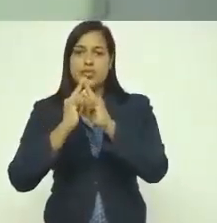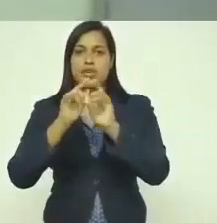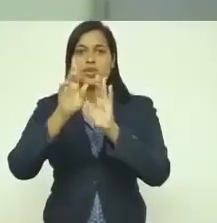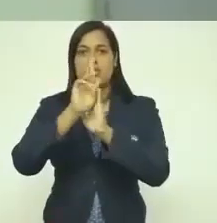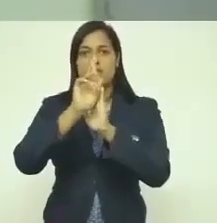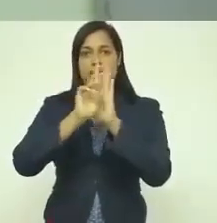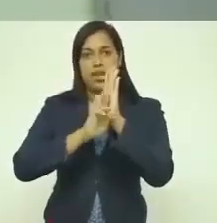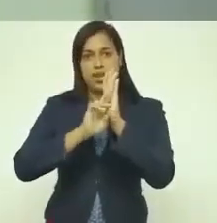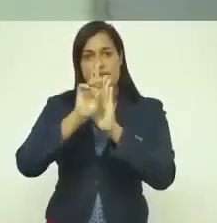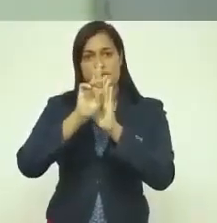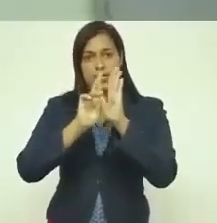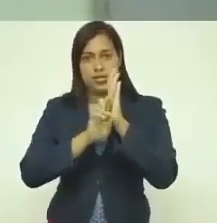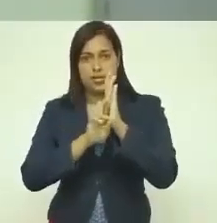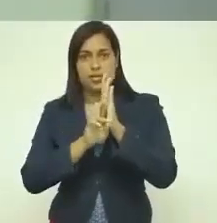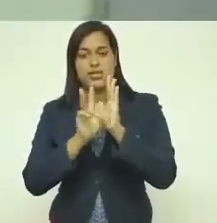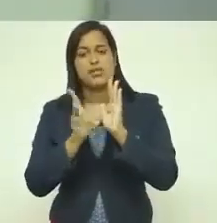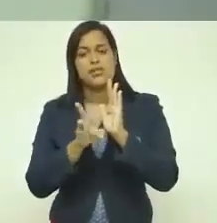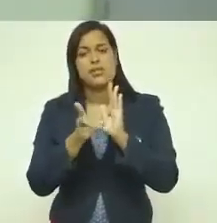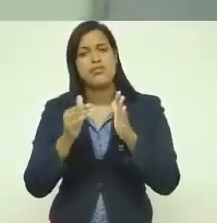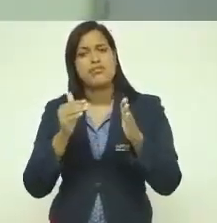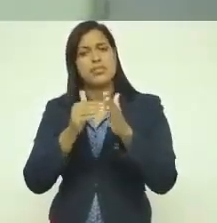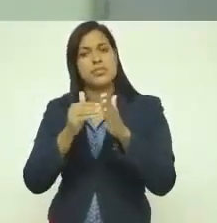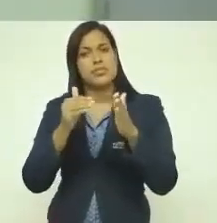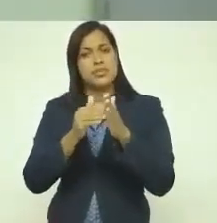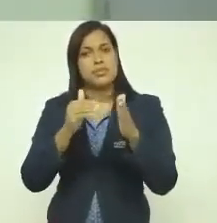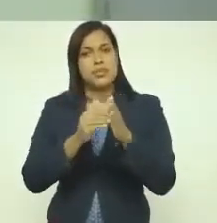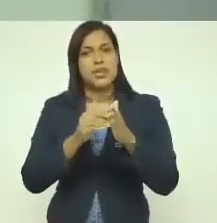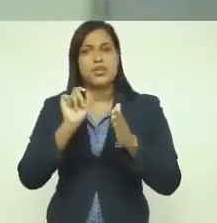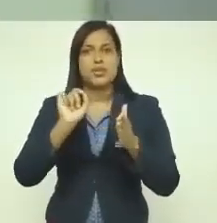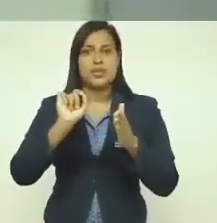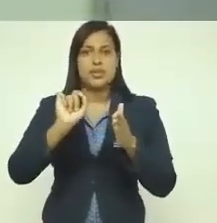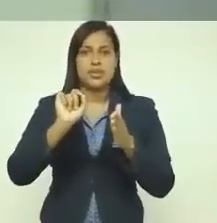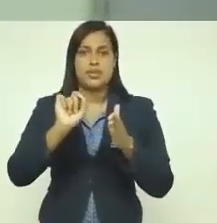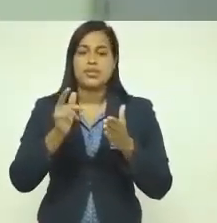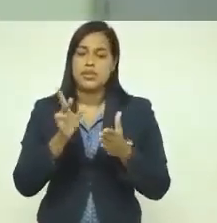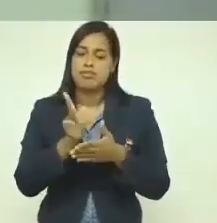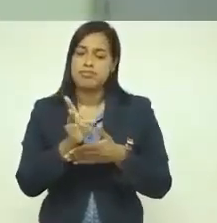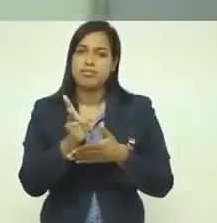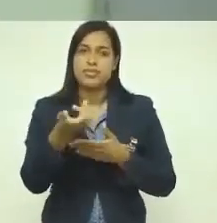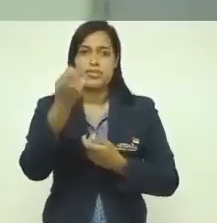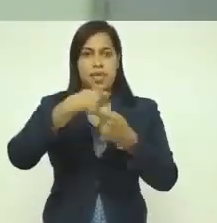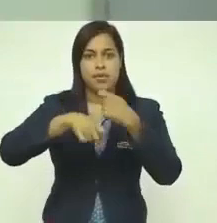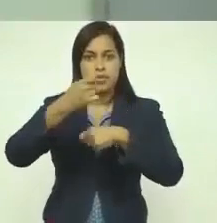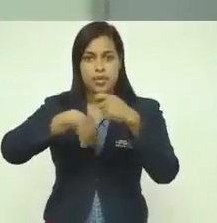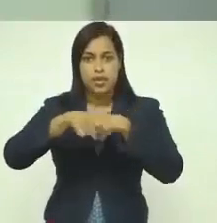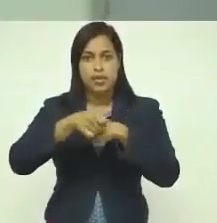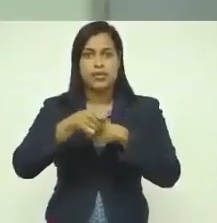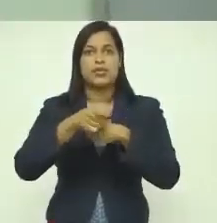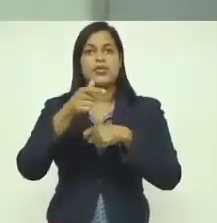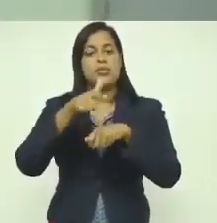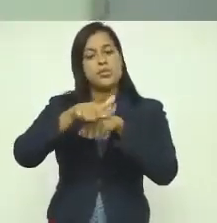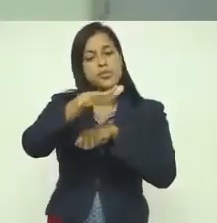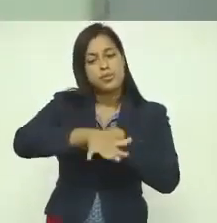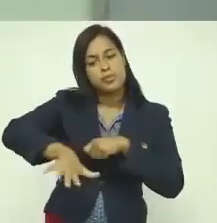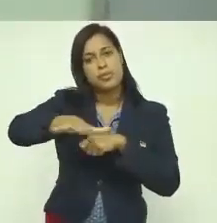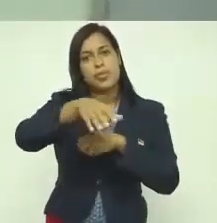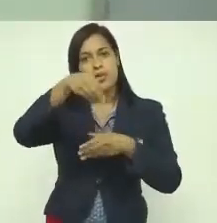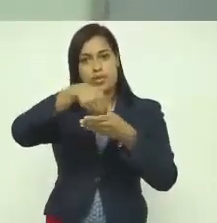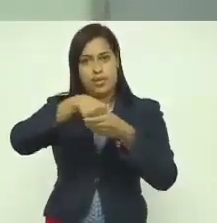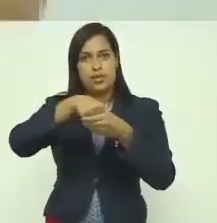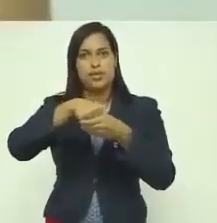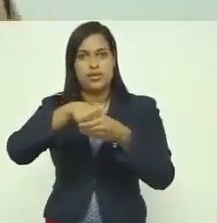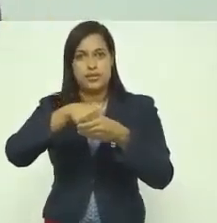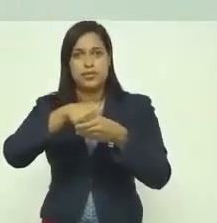instituições? São as regras que dão os limites de funcionamento dos agentes econômicos nos